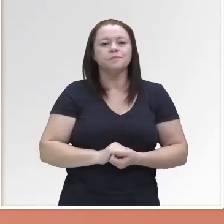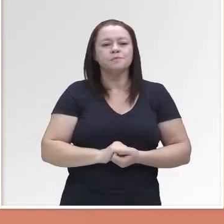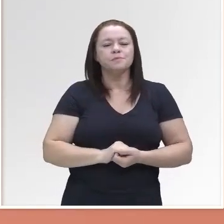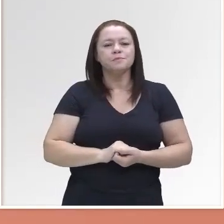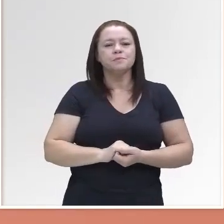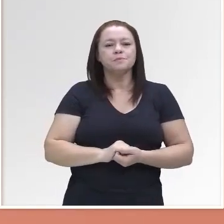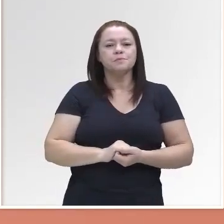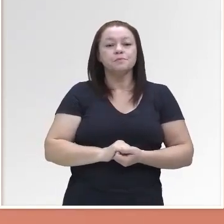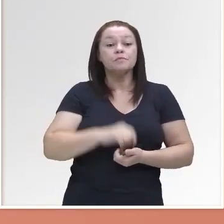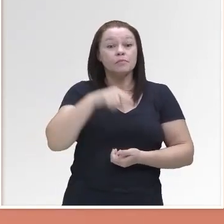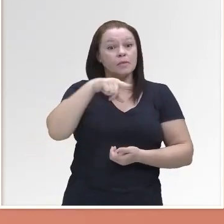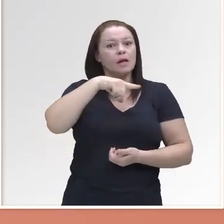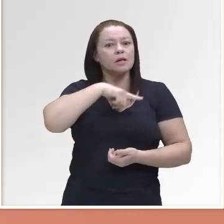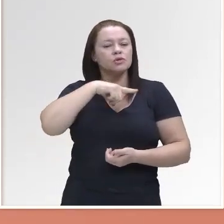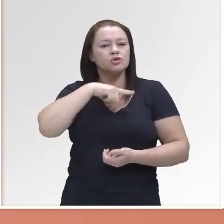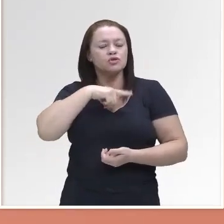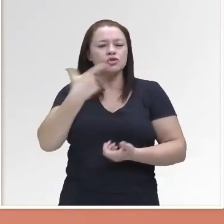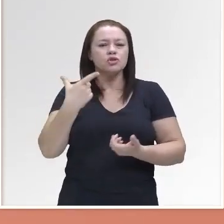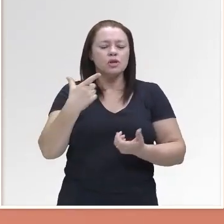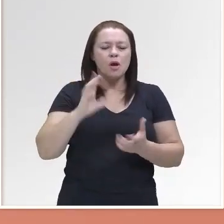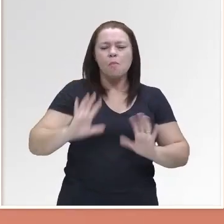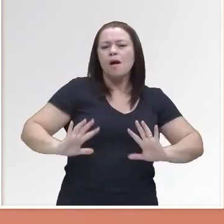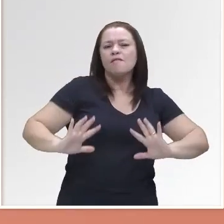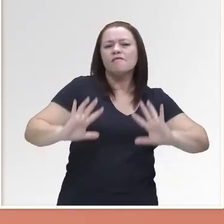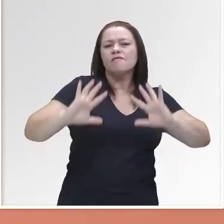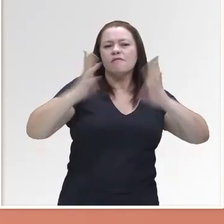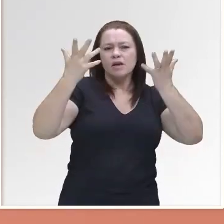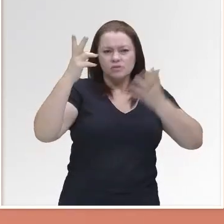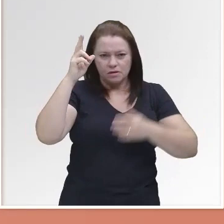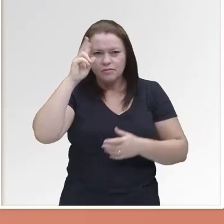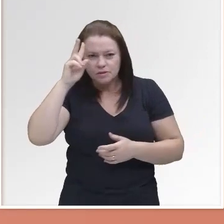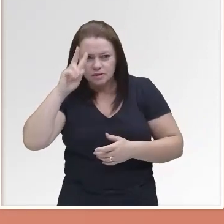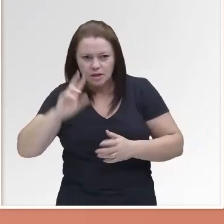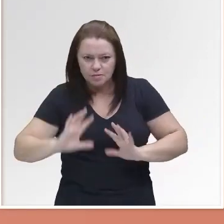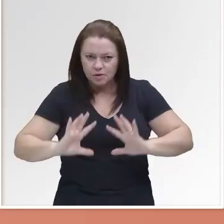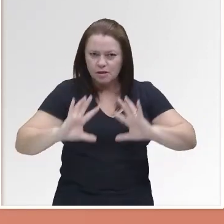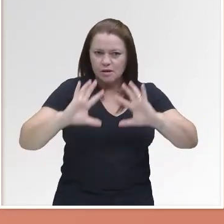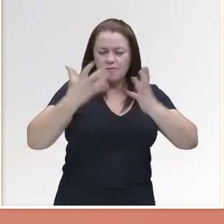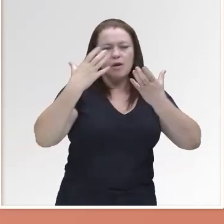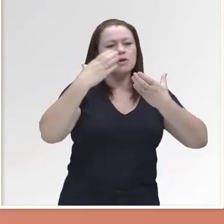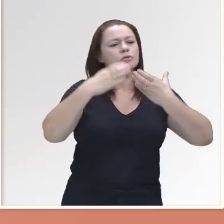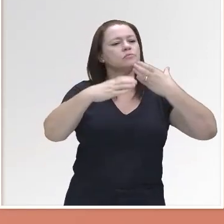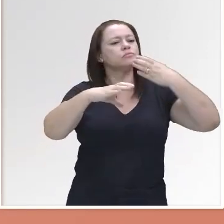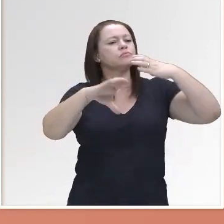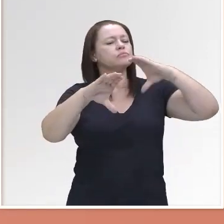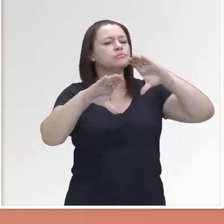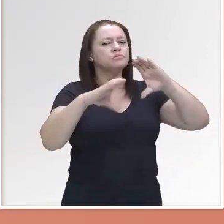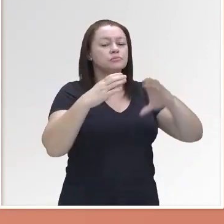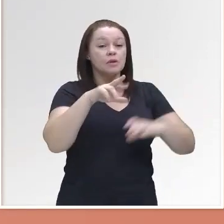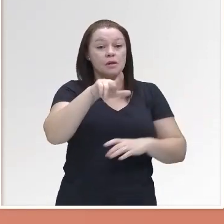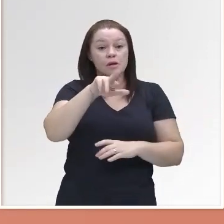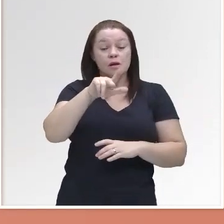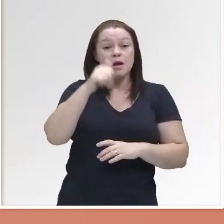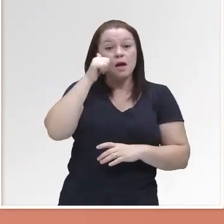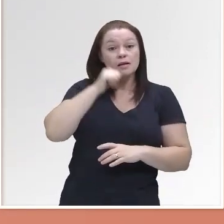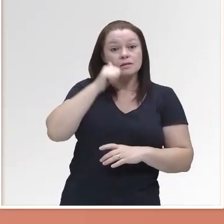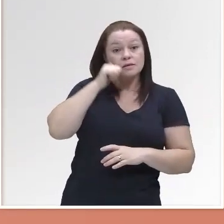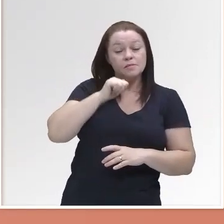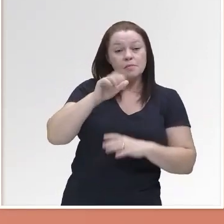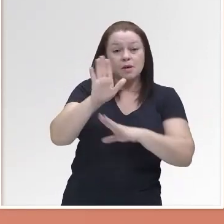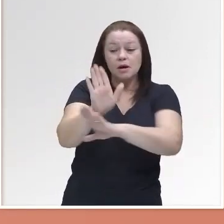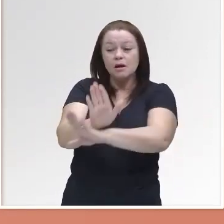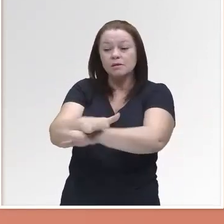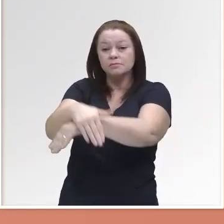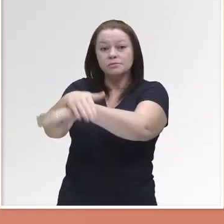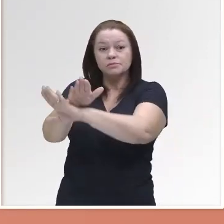Estava tendo concerto, vocês lembram desse concerto? Vocês lembram que as irmãs de Ariel estavam dançando?